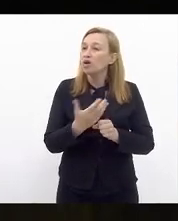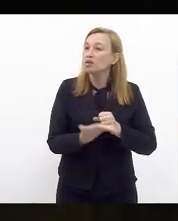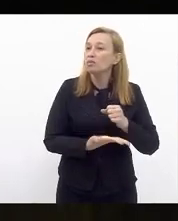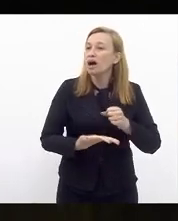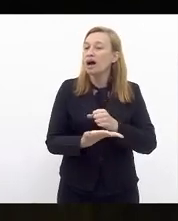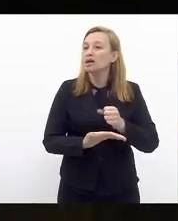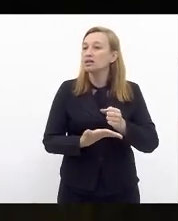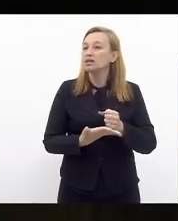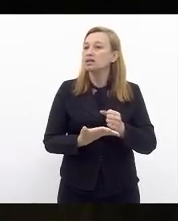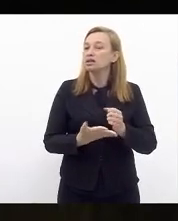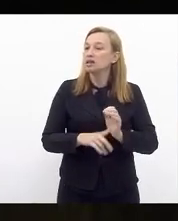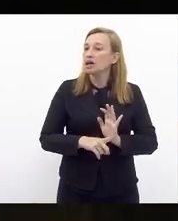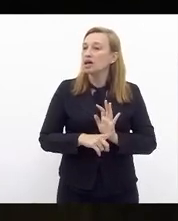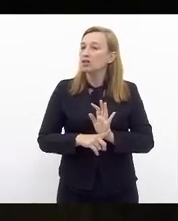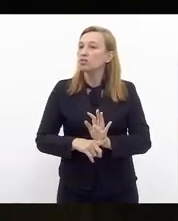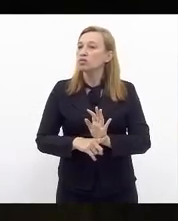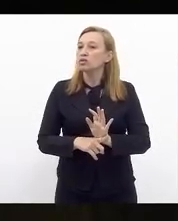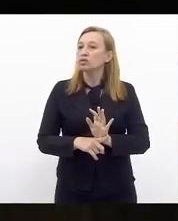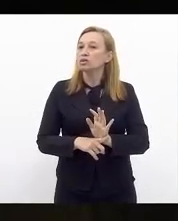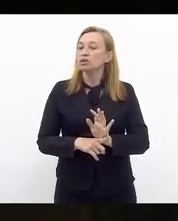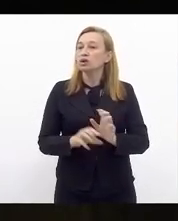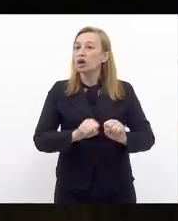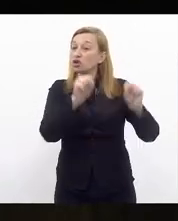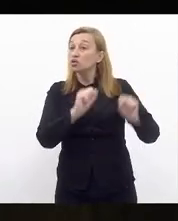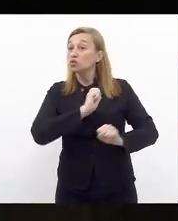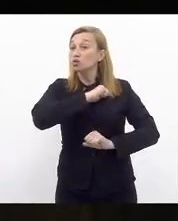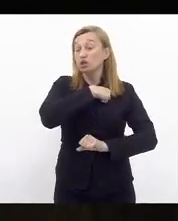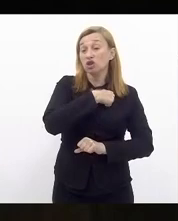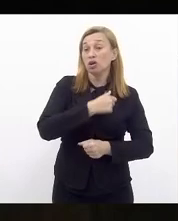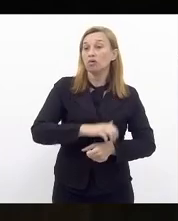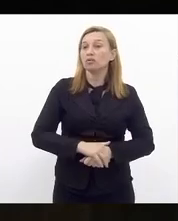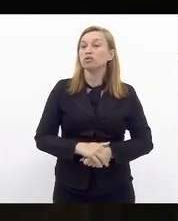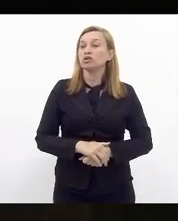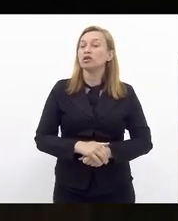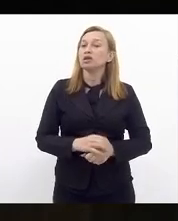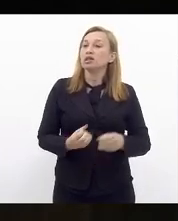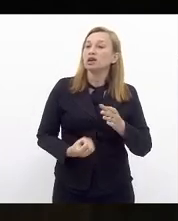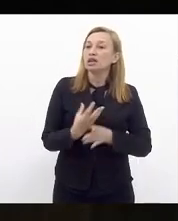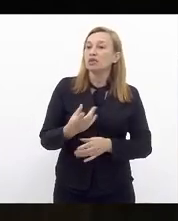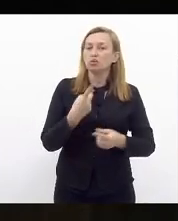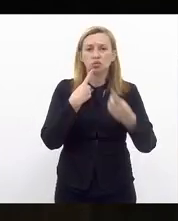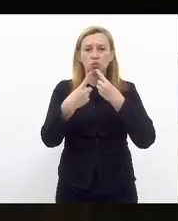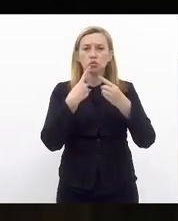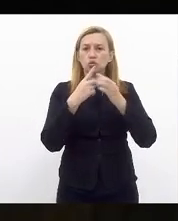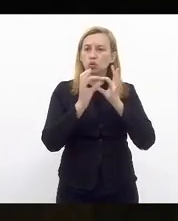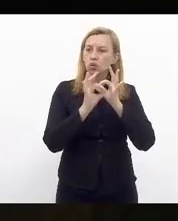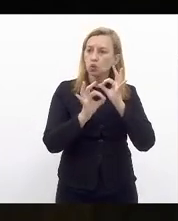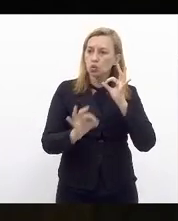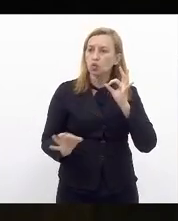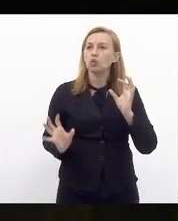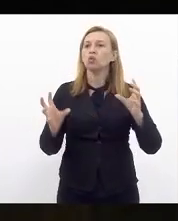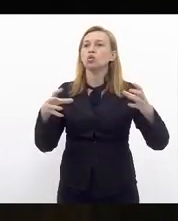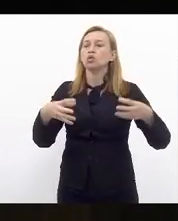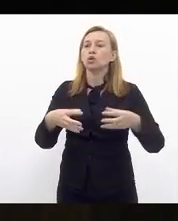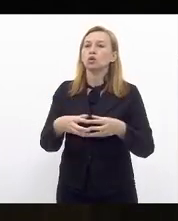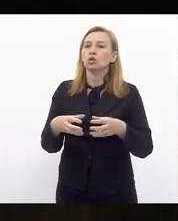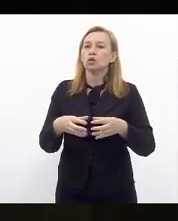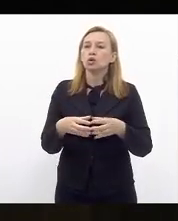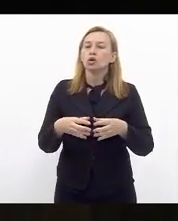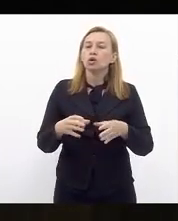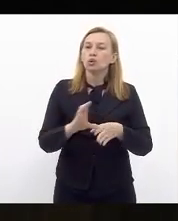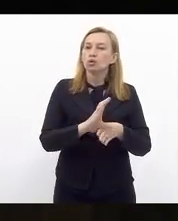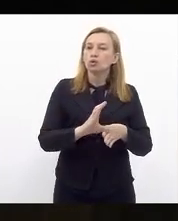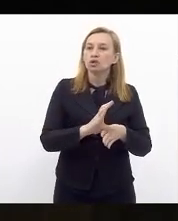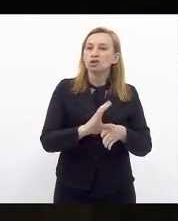que deveria servir né para para o regime de recuperação fiscal nós fizemos esse debate o longamente o seu conselho